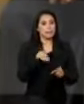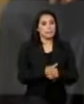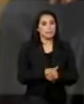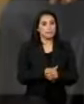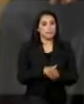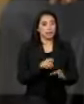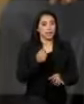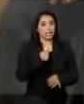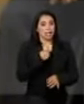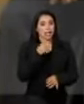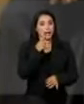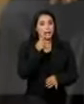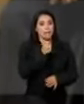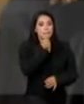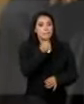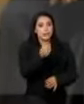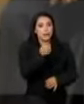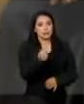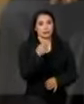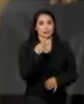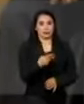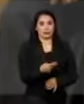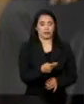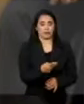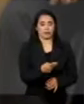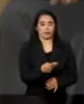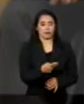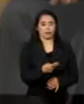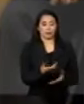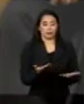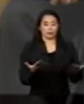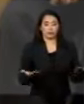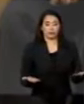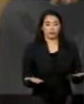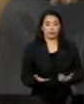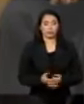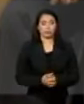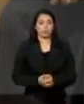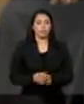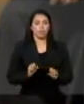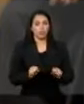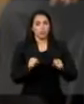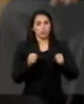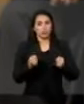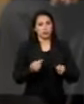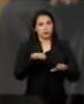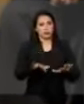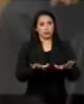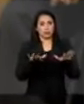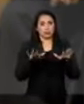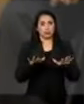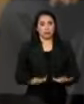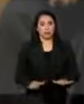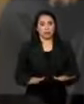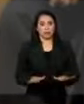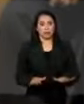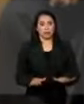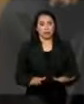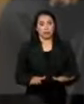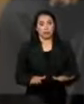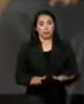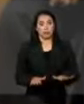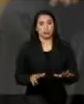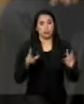forma. Não deixo de ser garantista por defender aqui desta tribuna o posicionamento,